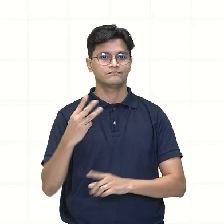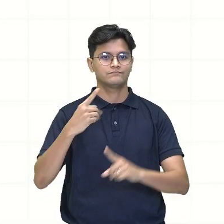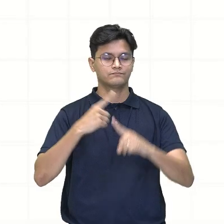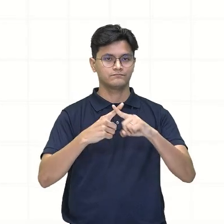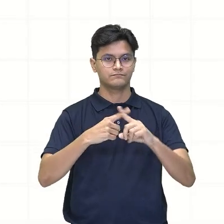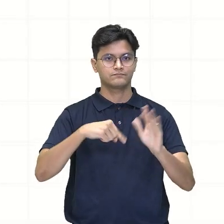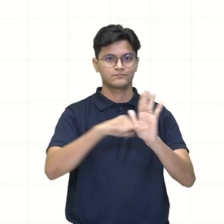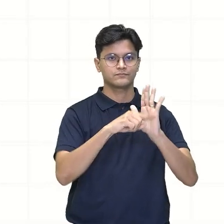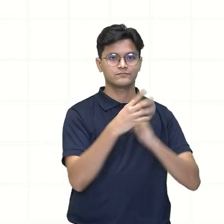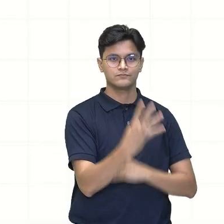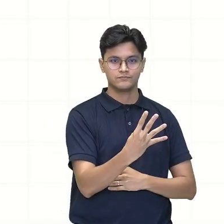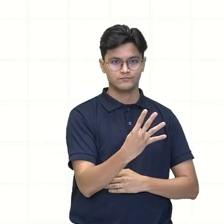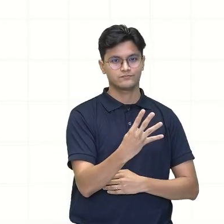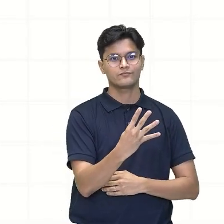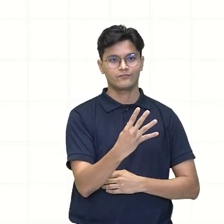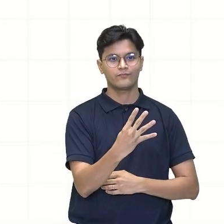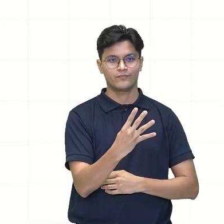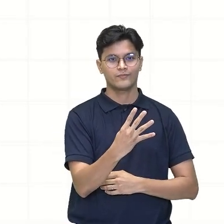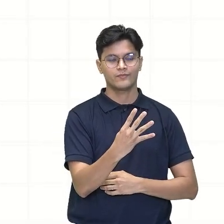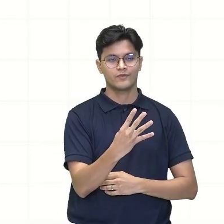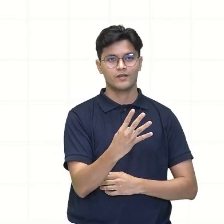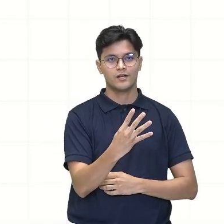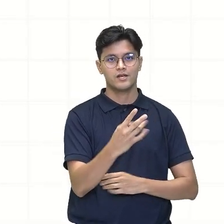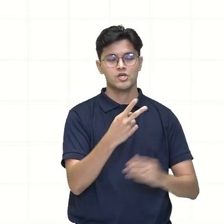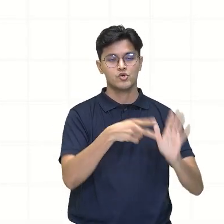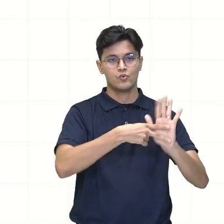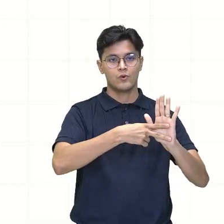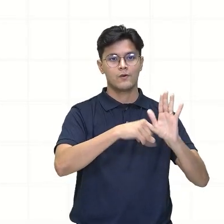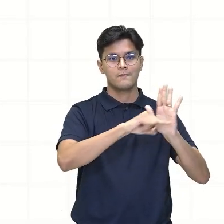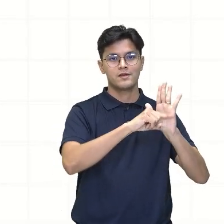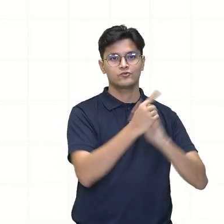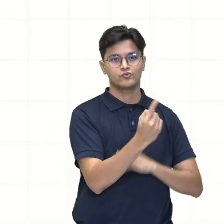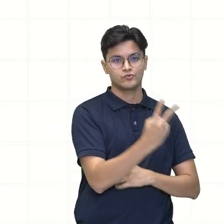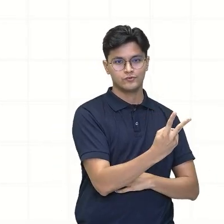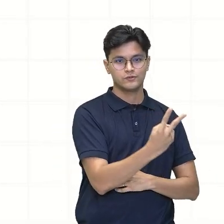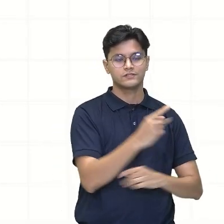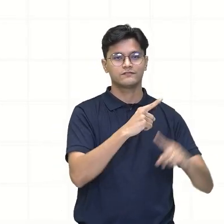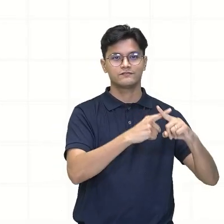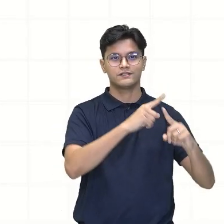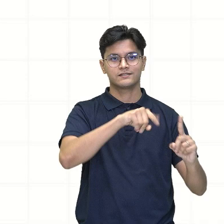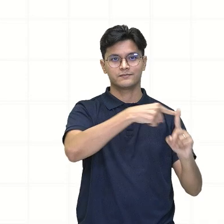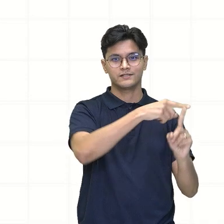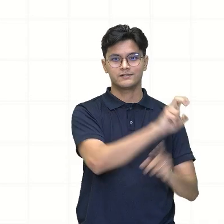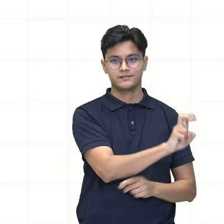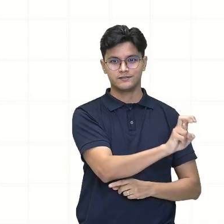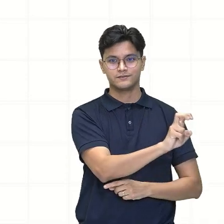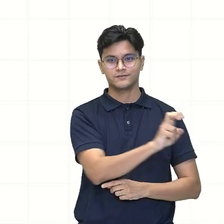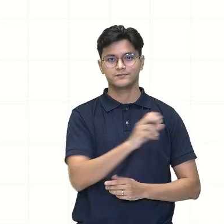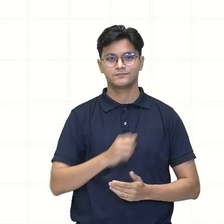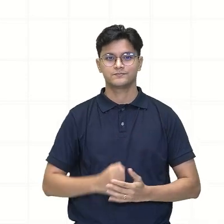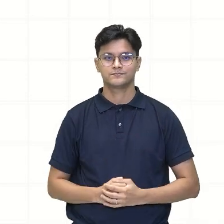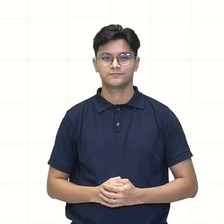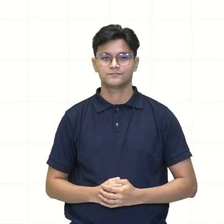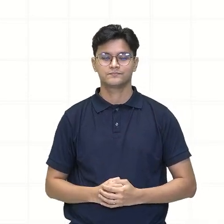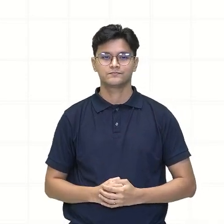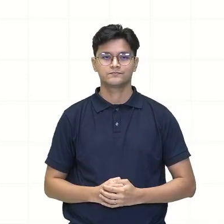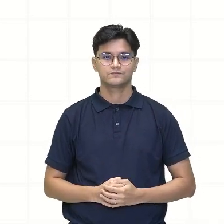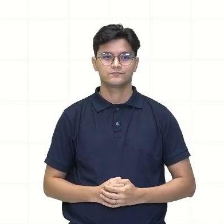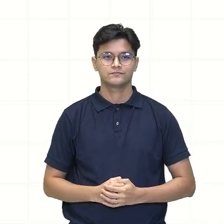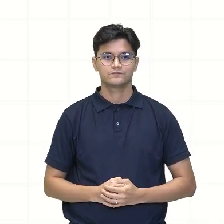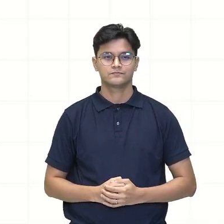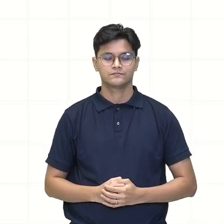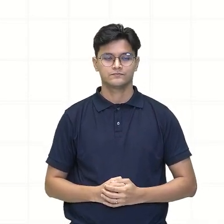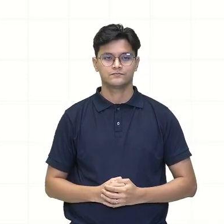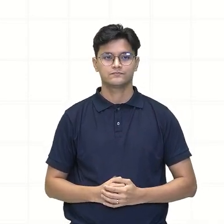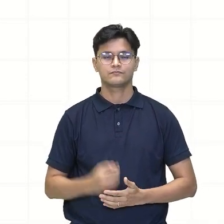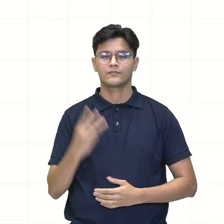Se a gente multiplicar mais 3 vezes menos 20, o resultado vai ser negativo, e